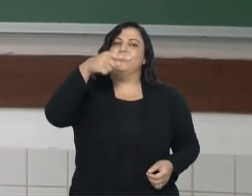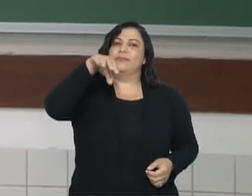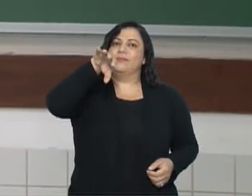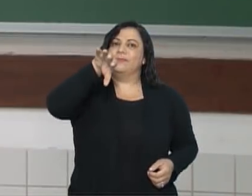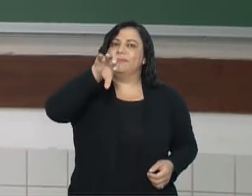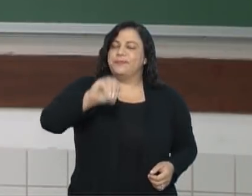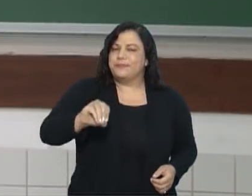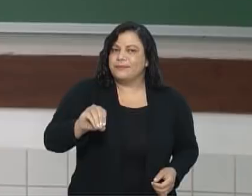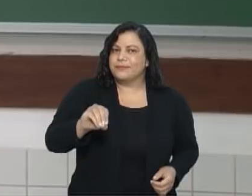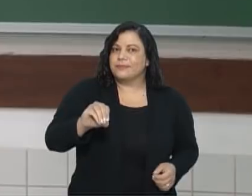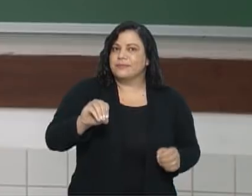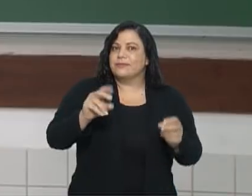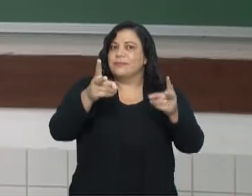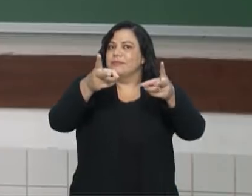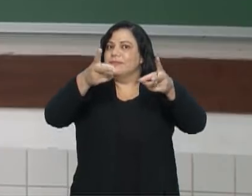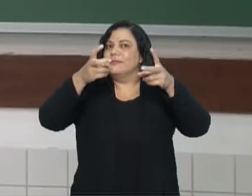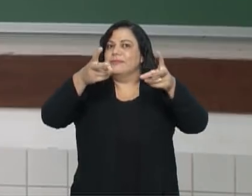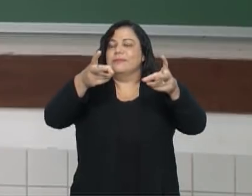Nós